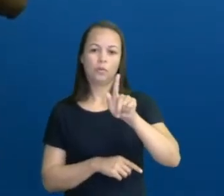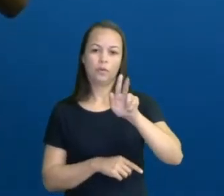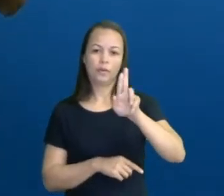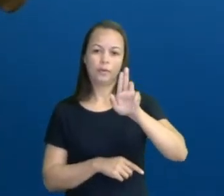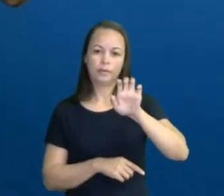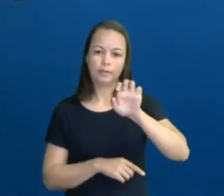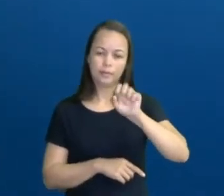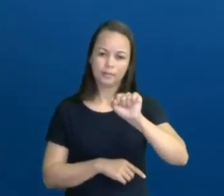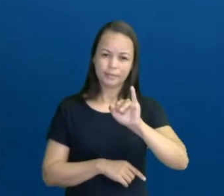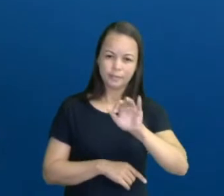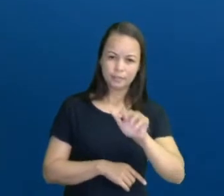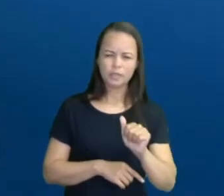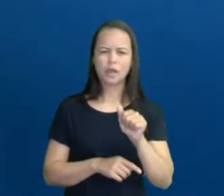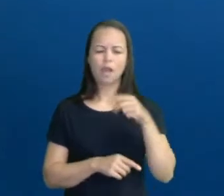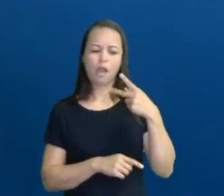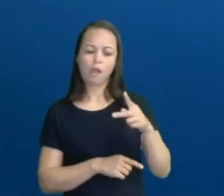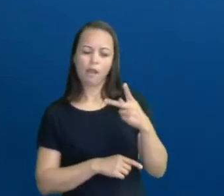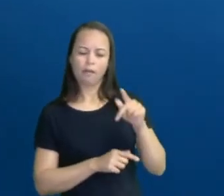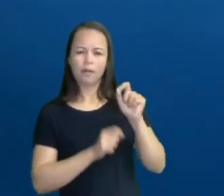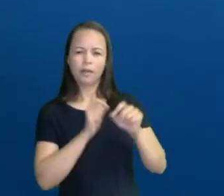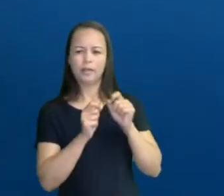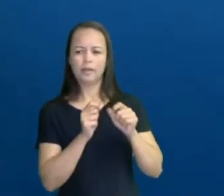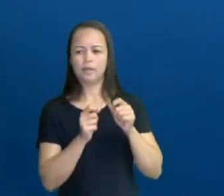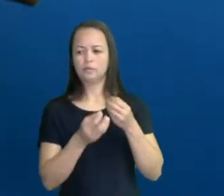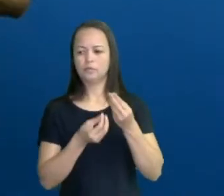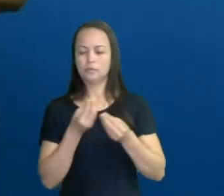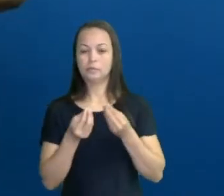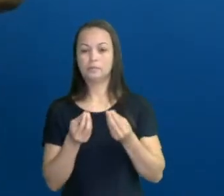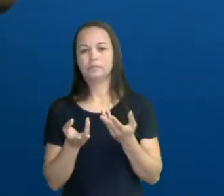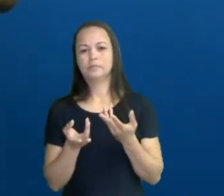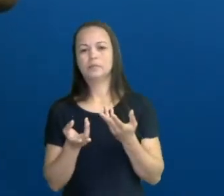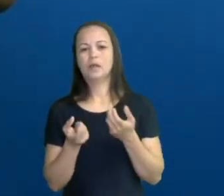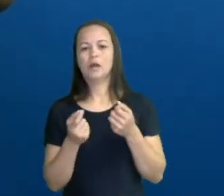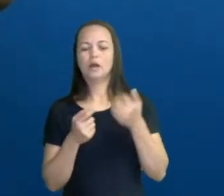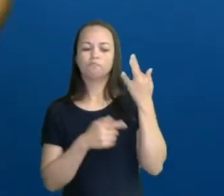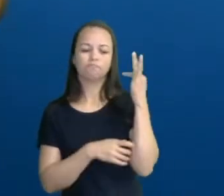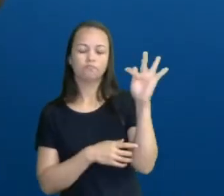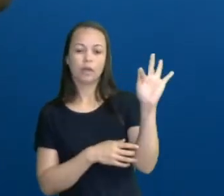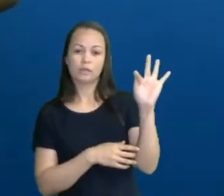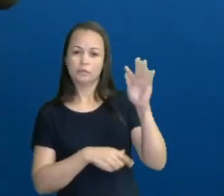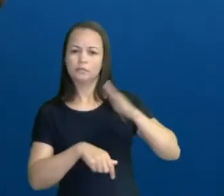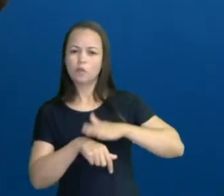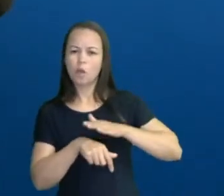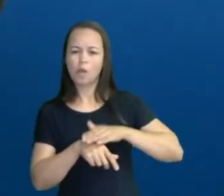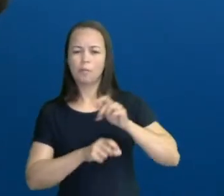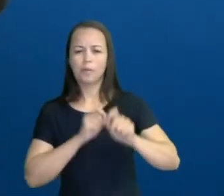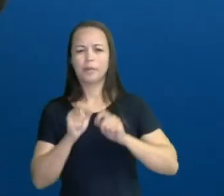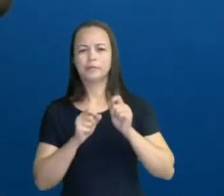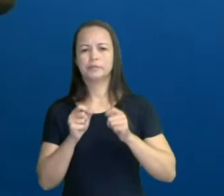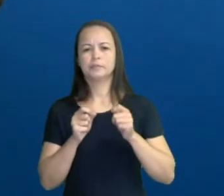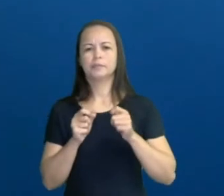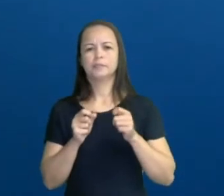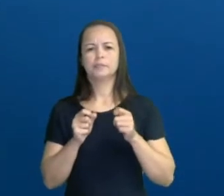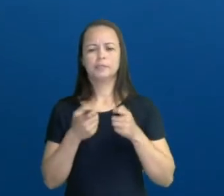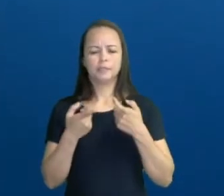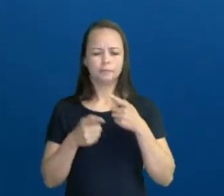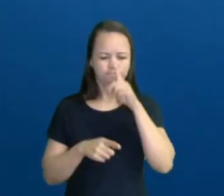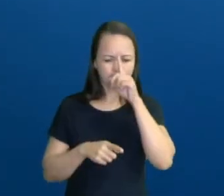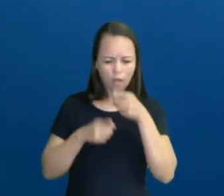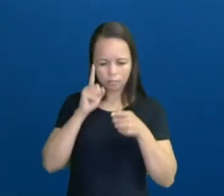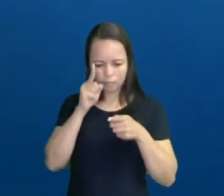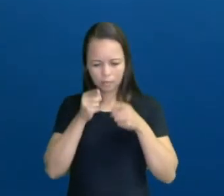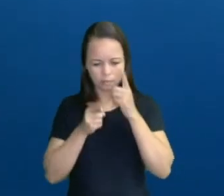é um segmento da sociedade francesa nesse momento que decisivamente